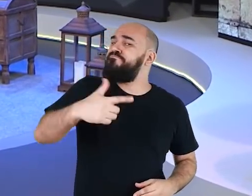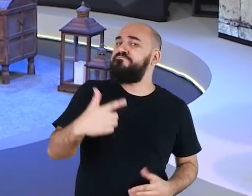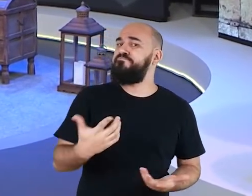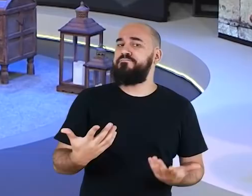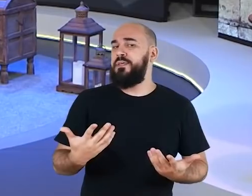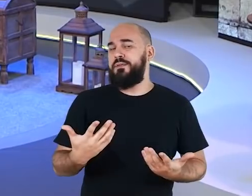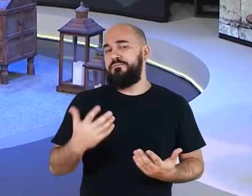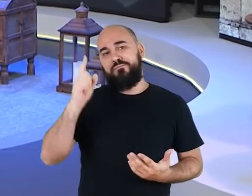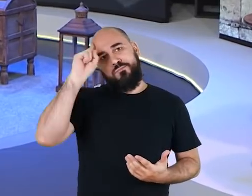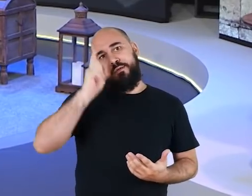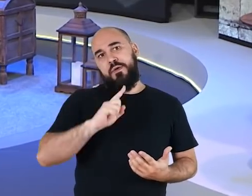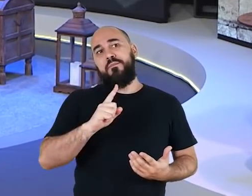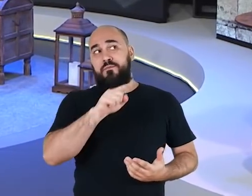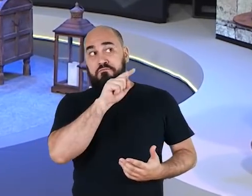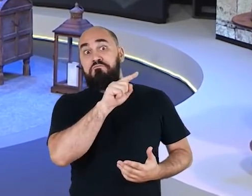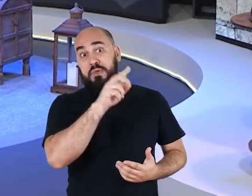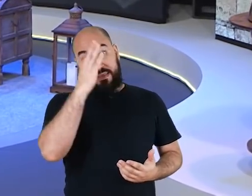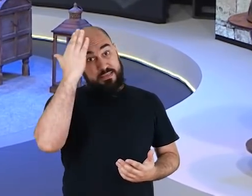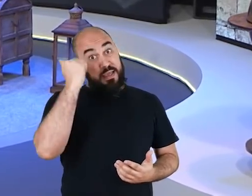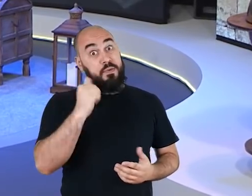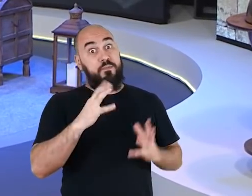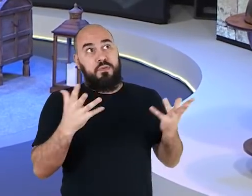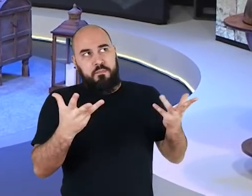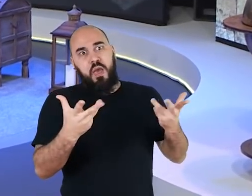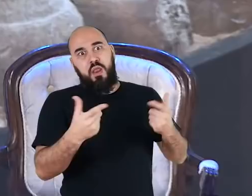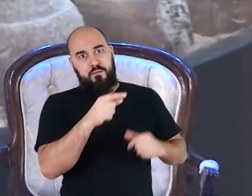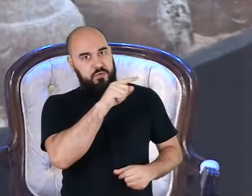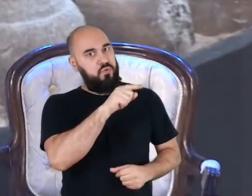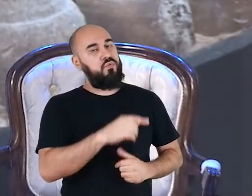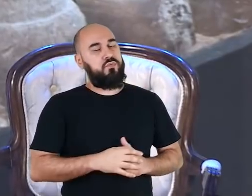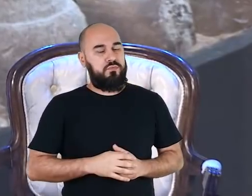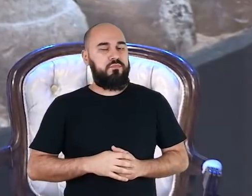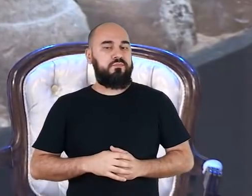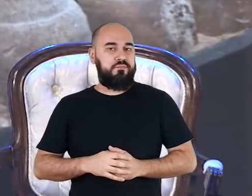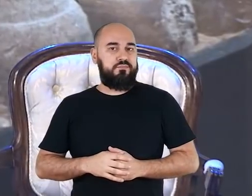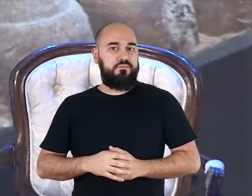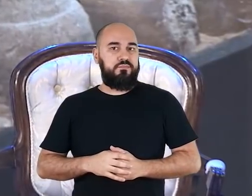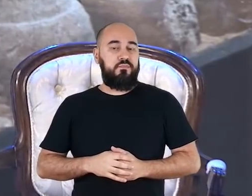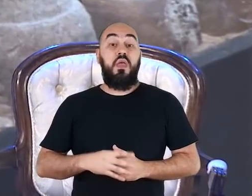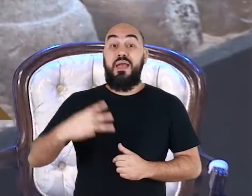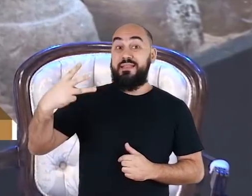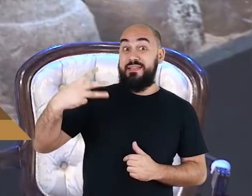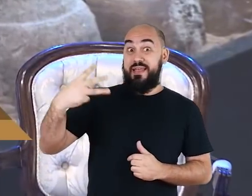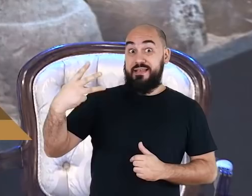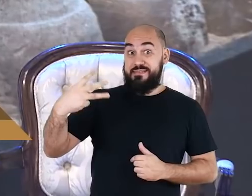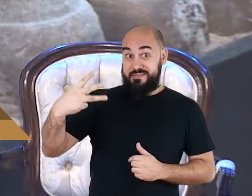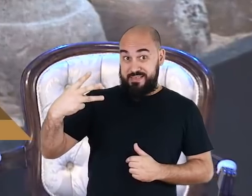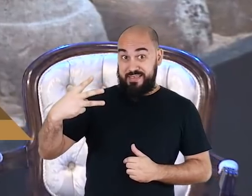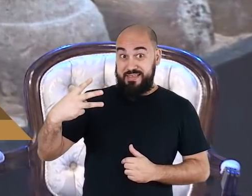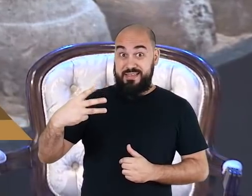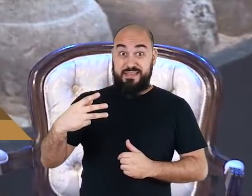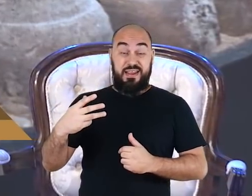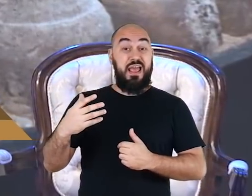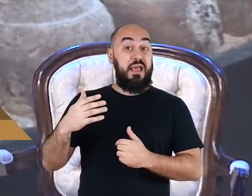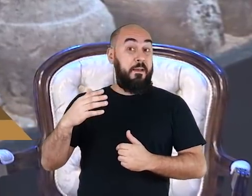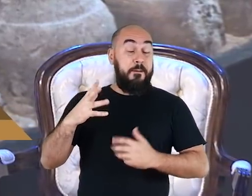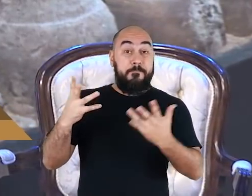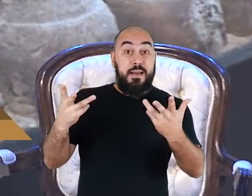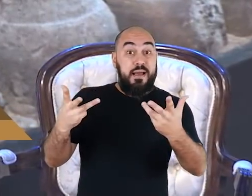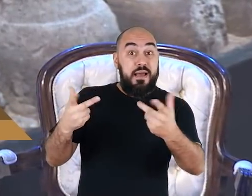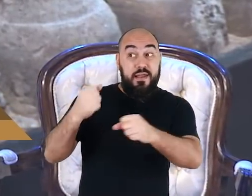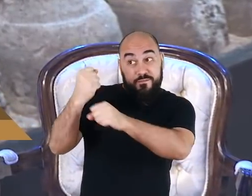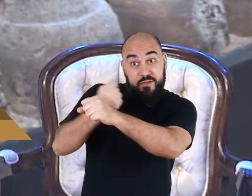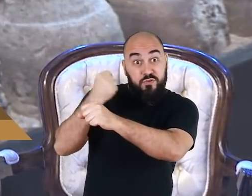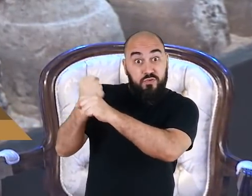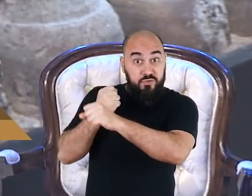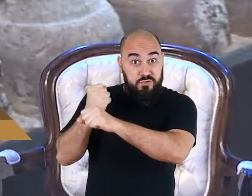Só sabemos que era algo realmente maravilhoso. A terceira grande obra da humanidade teria sido